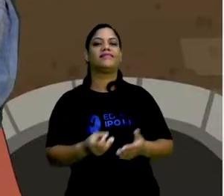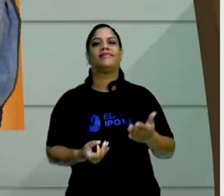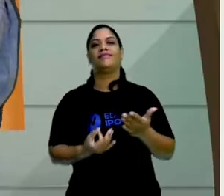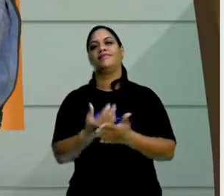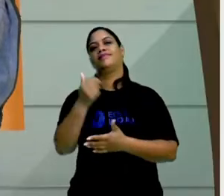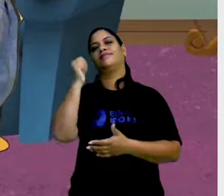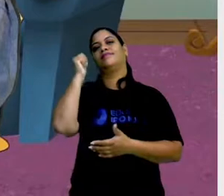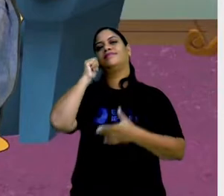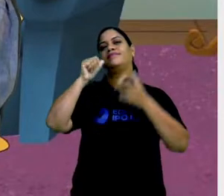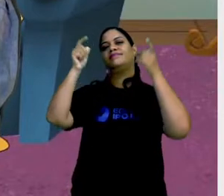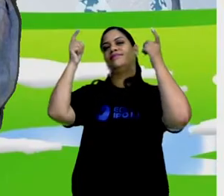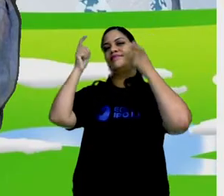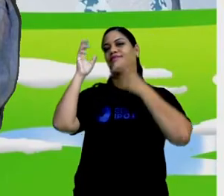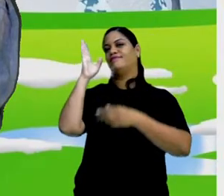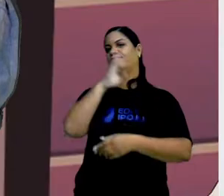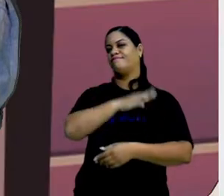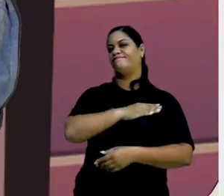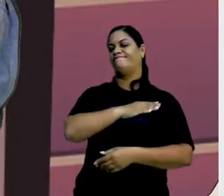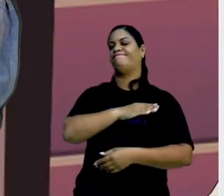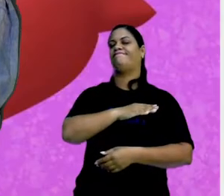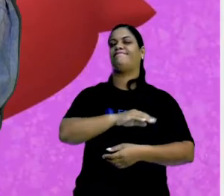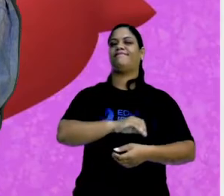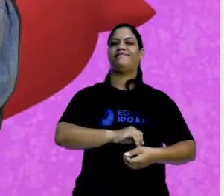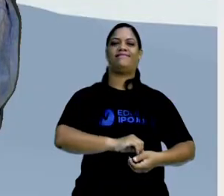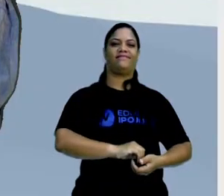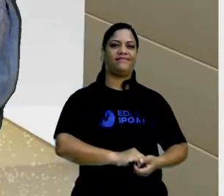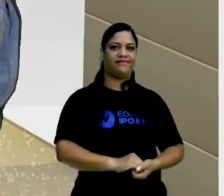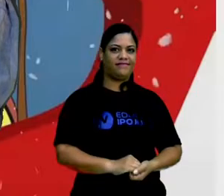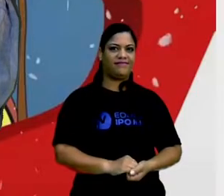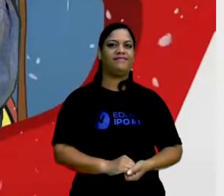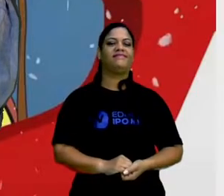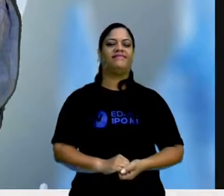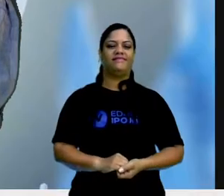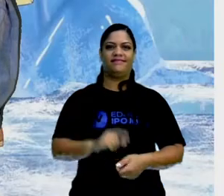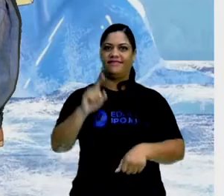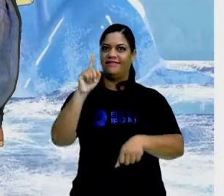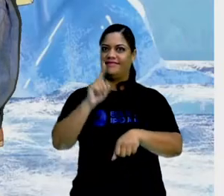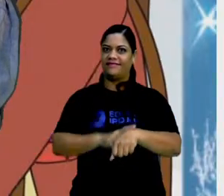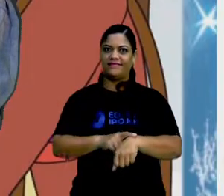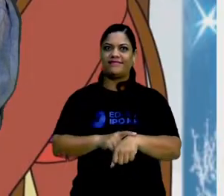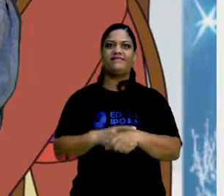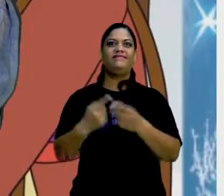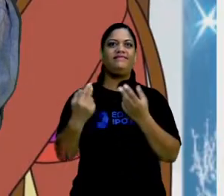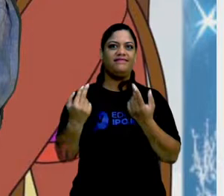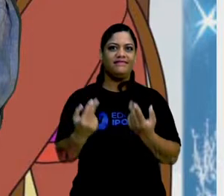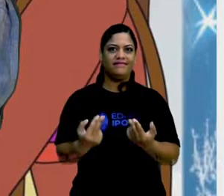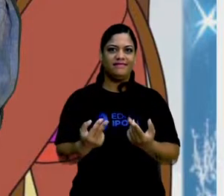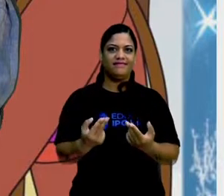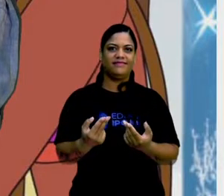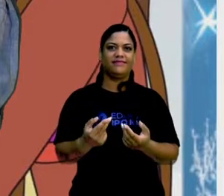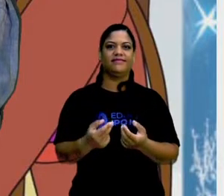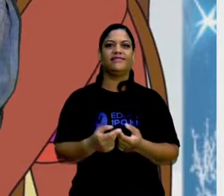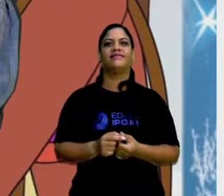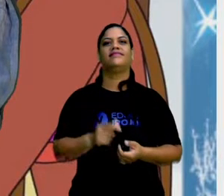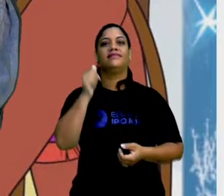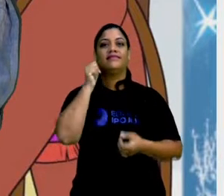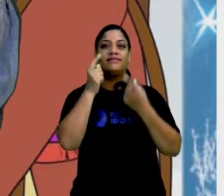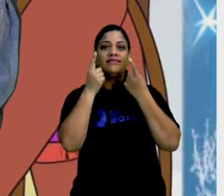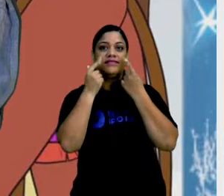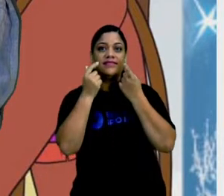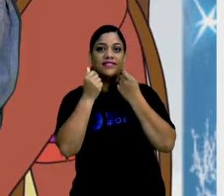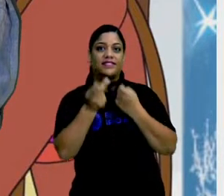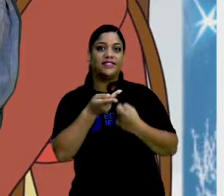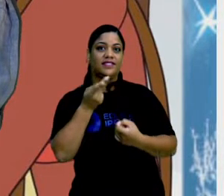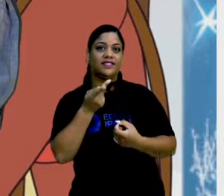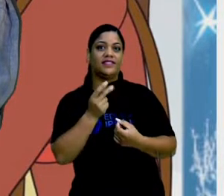a rainha. Isso. Na mesma hora, olha ela chorando, que tia Lê